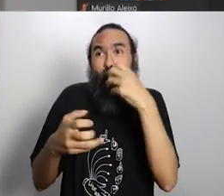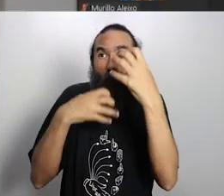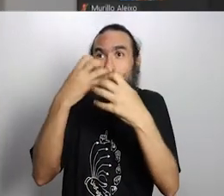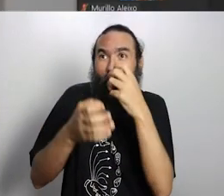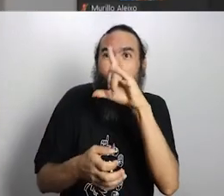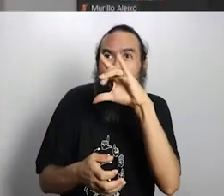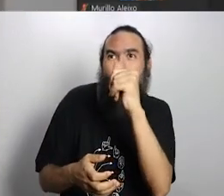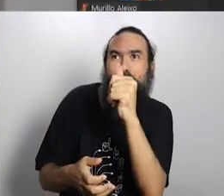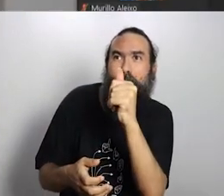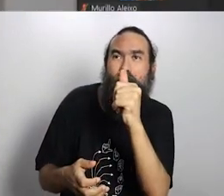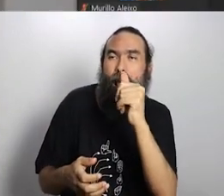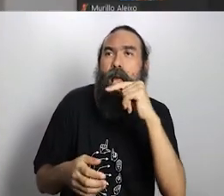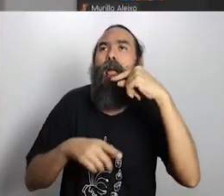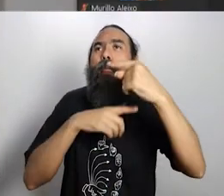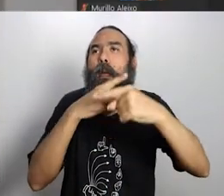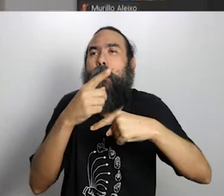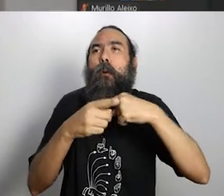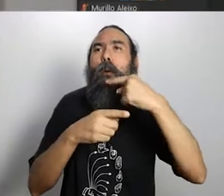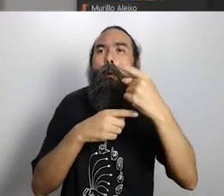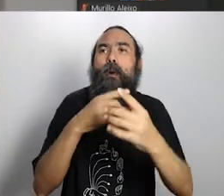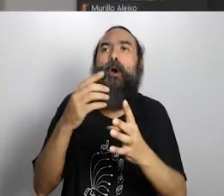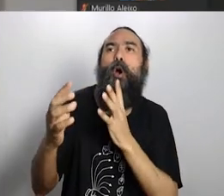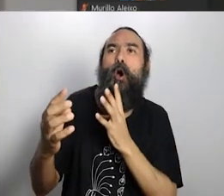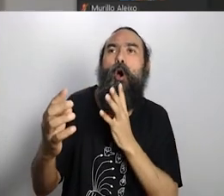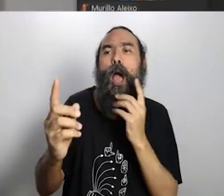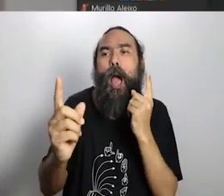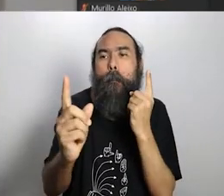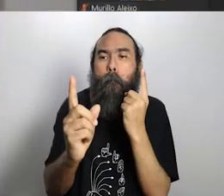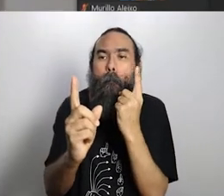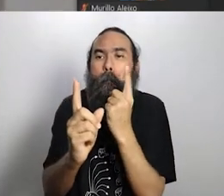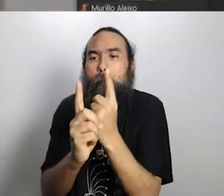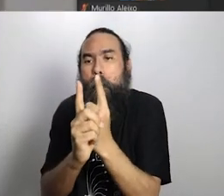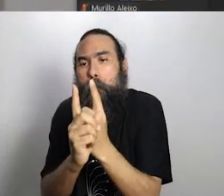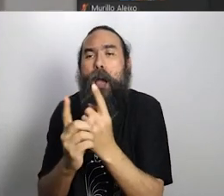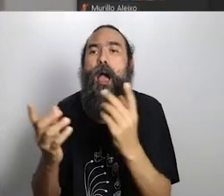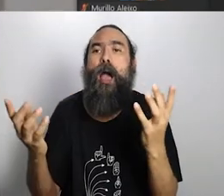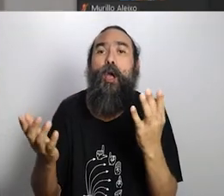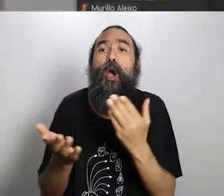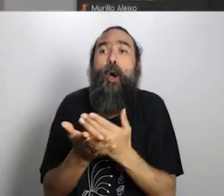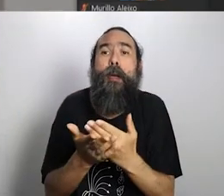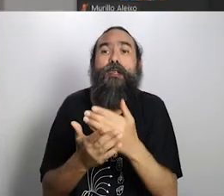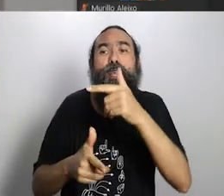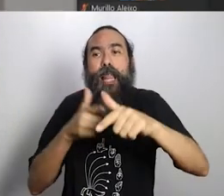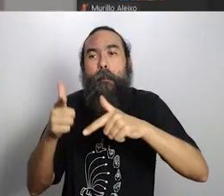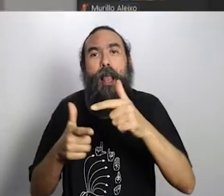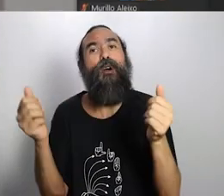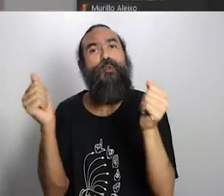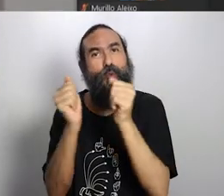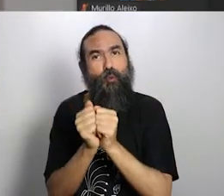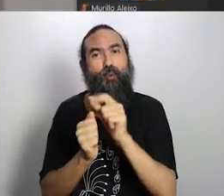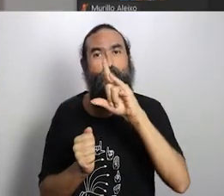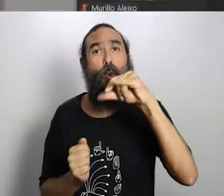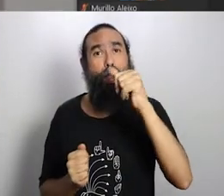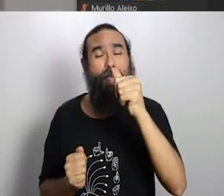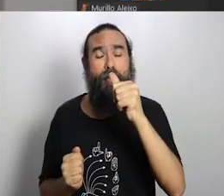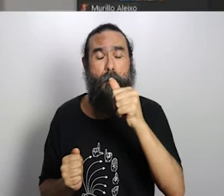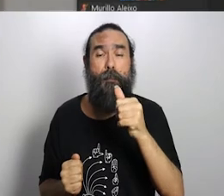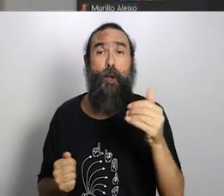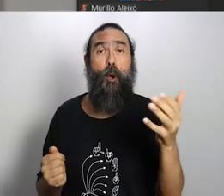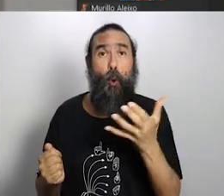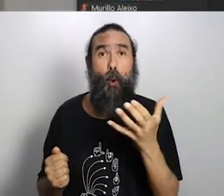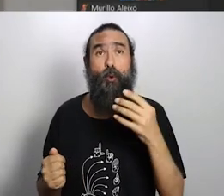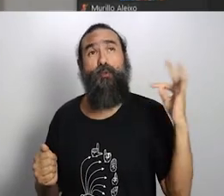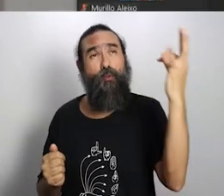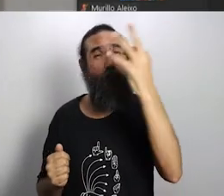responsáveis também, porque é o seguinte, pode ter o talento como for. Se não houver um nível de produção responsável